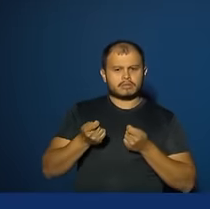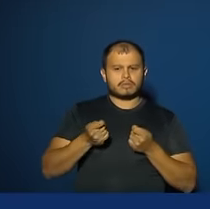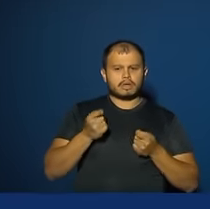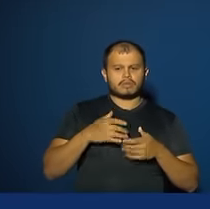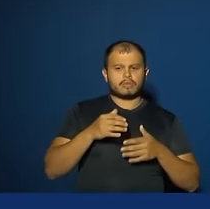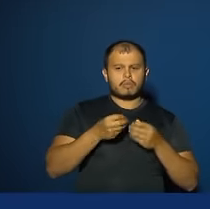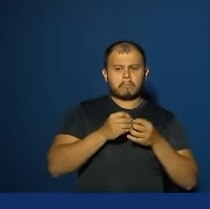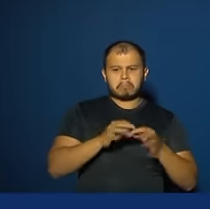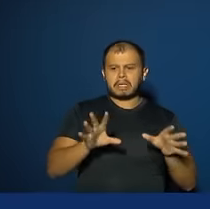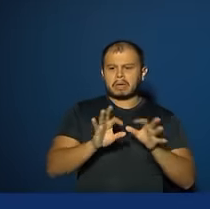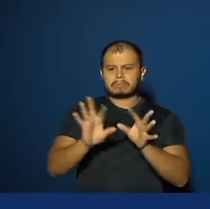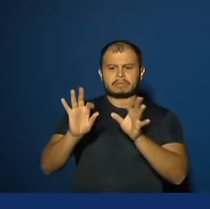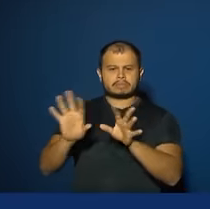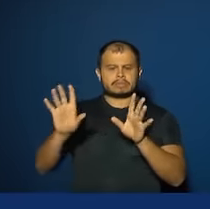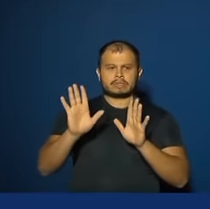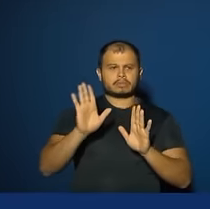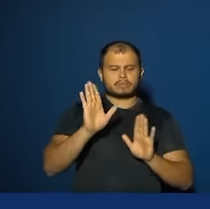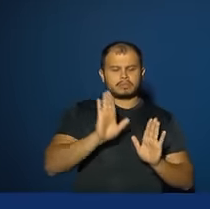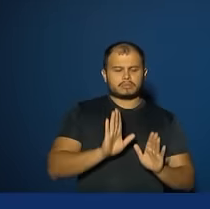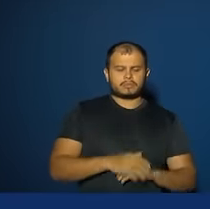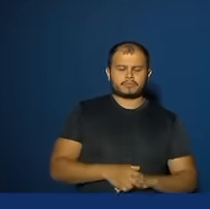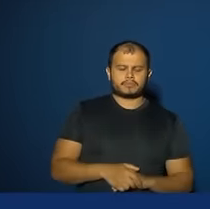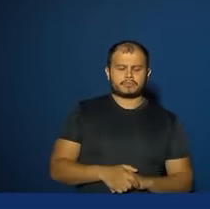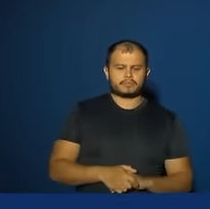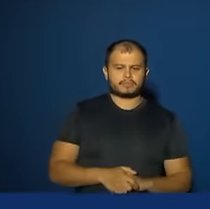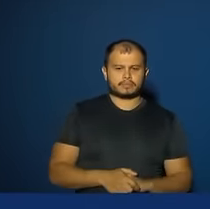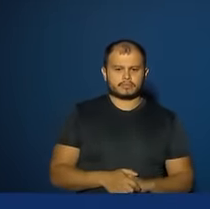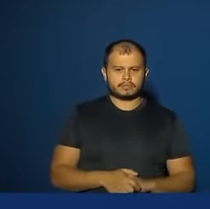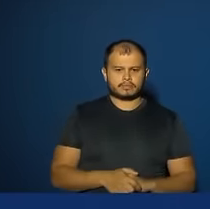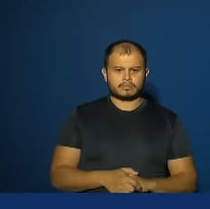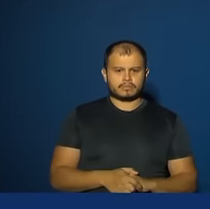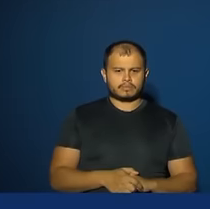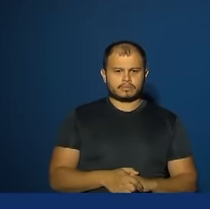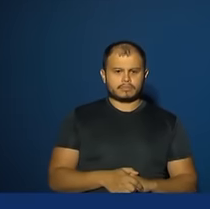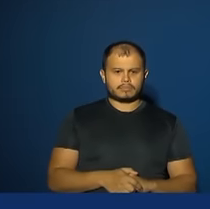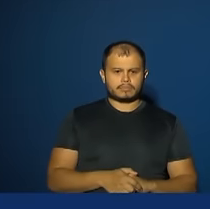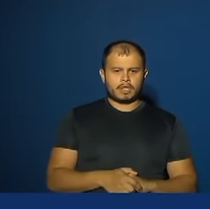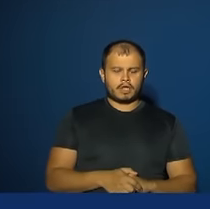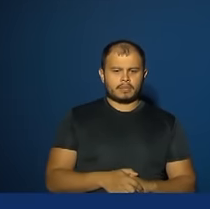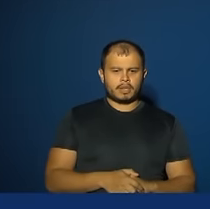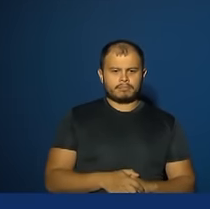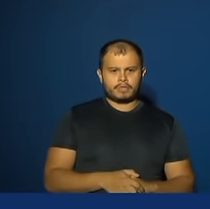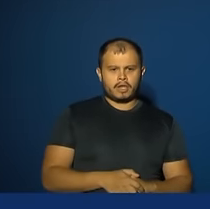eu acho que é razoável. E aí vamos lá, né, Stephanie, assim,